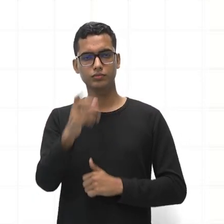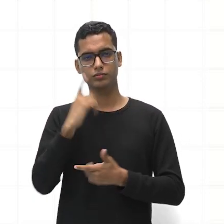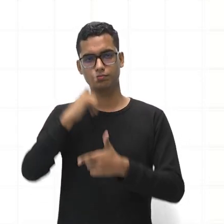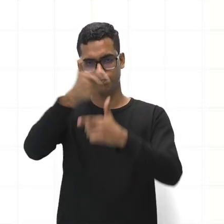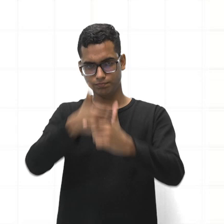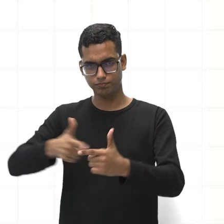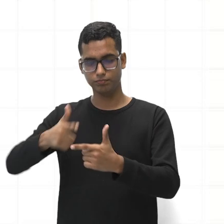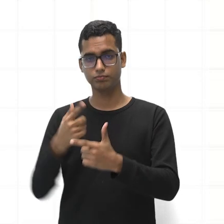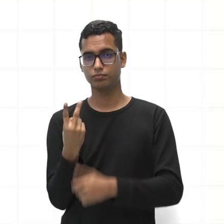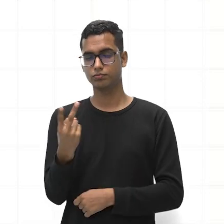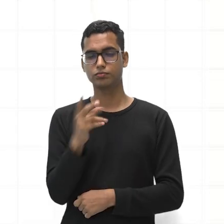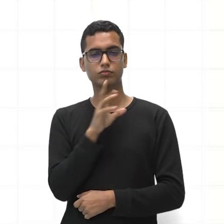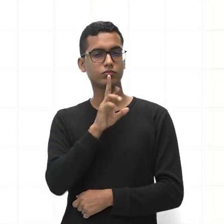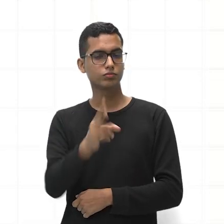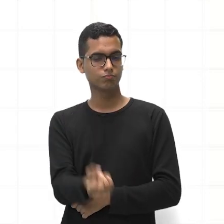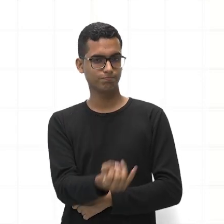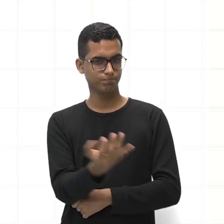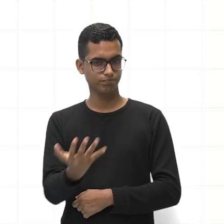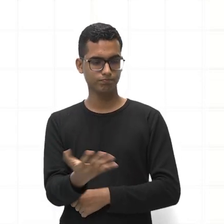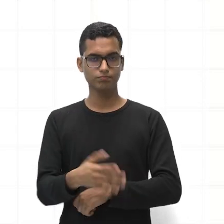2 dá...